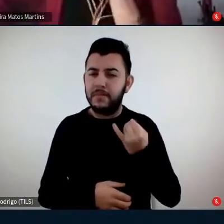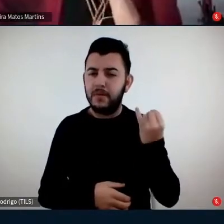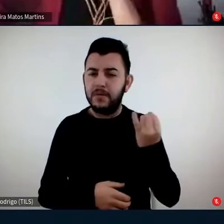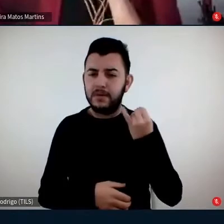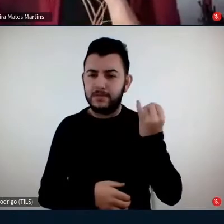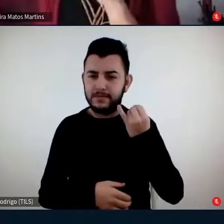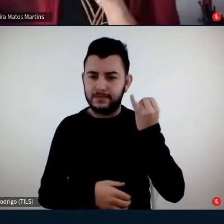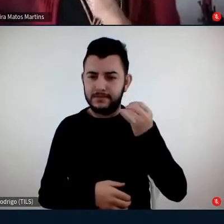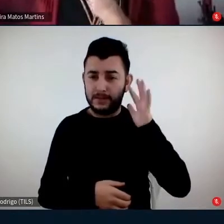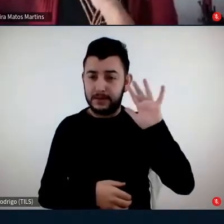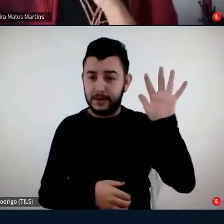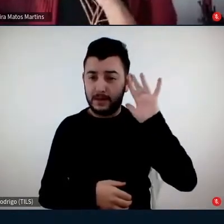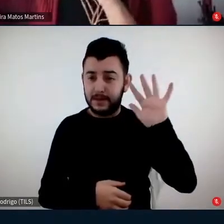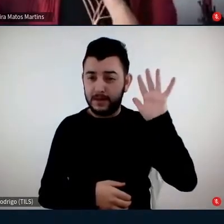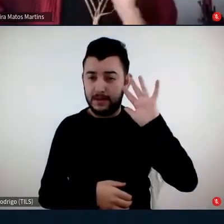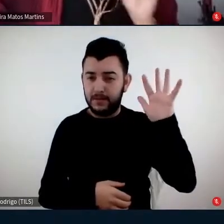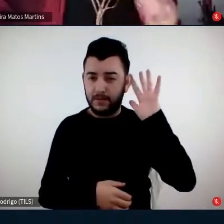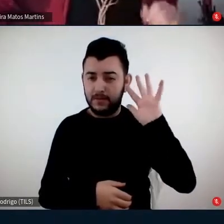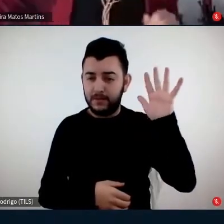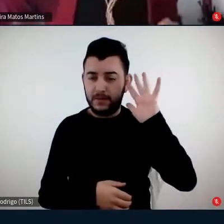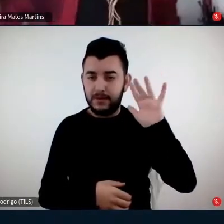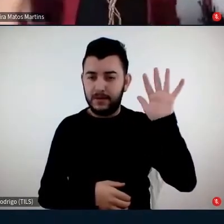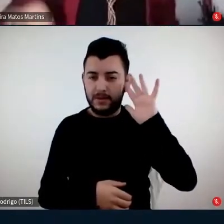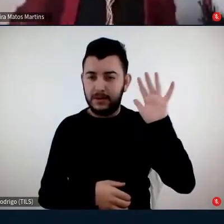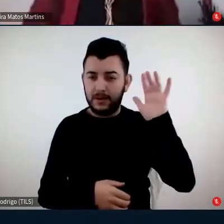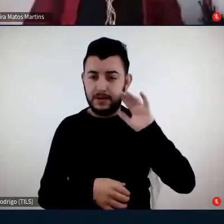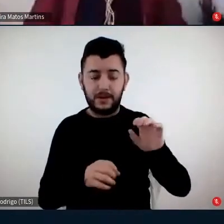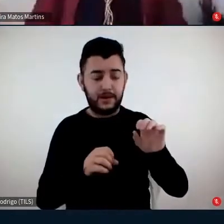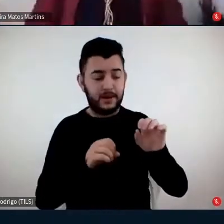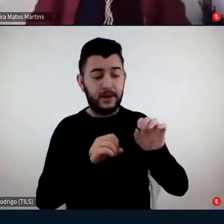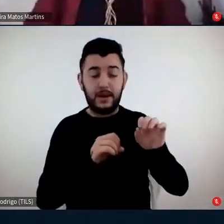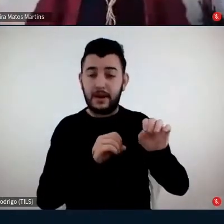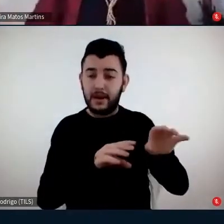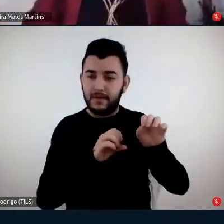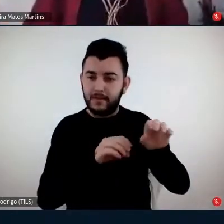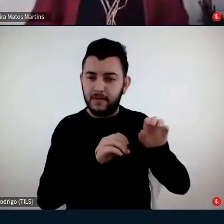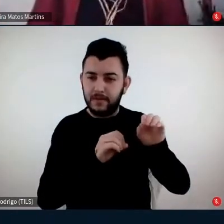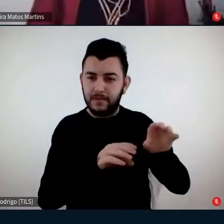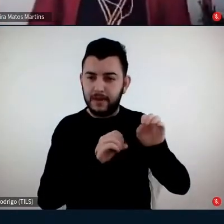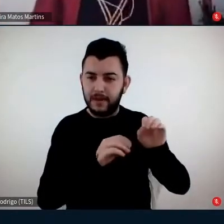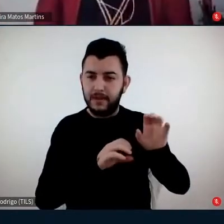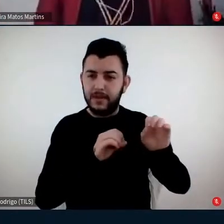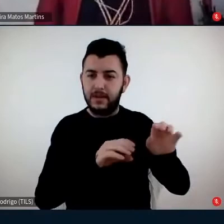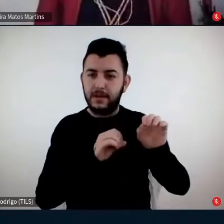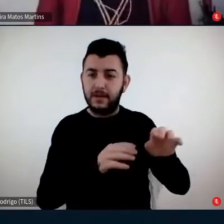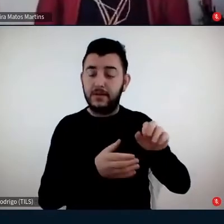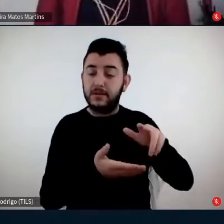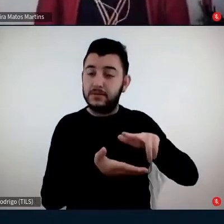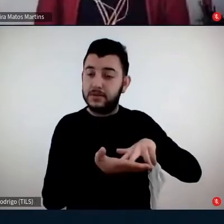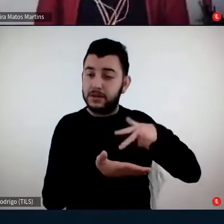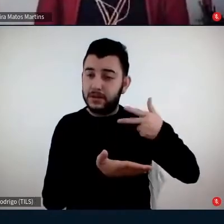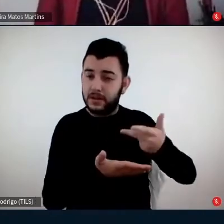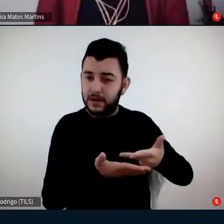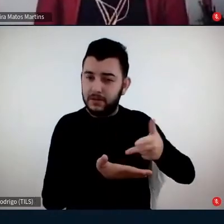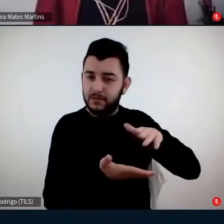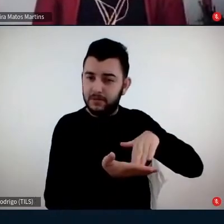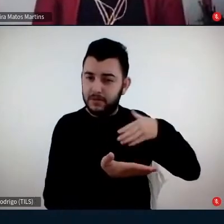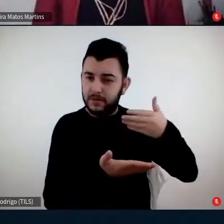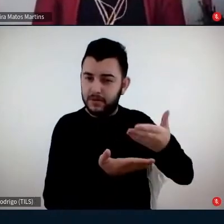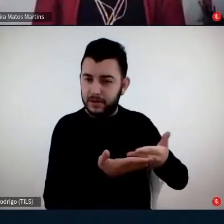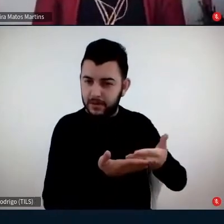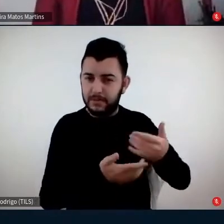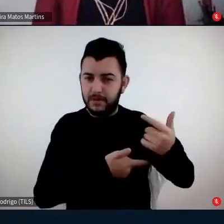teoria na formação de tradutores e intérpretes para atuar em contextos educacionais,